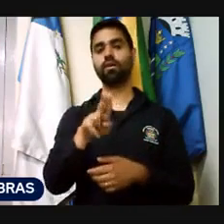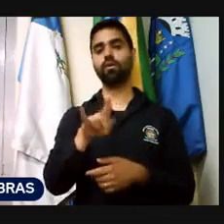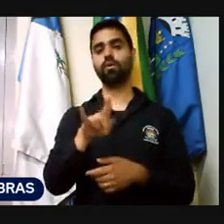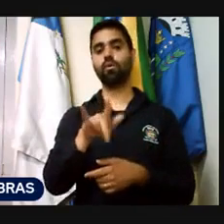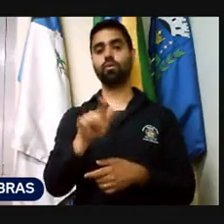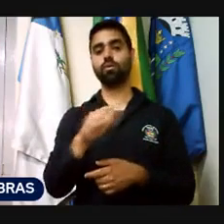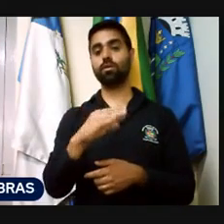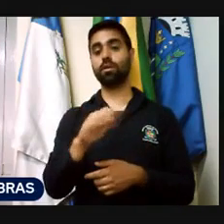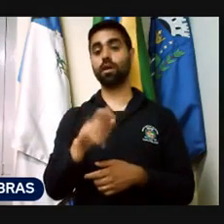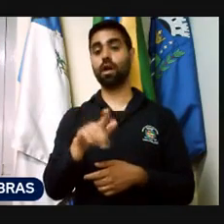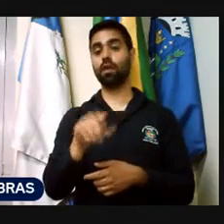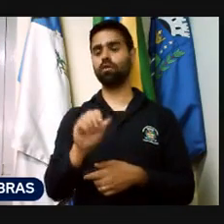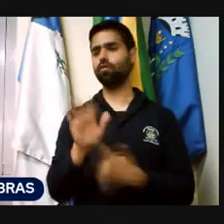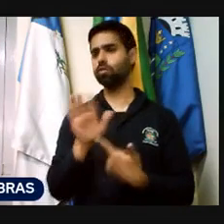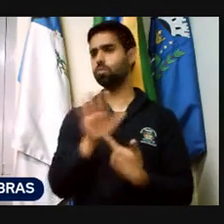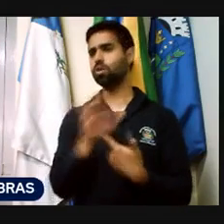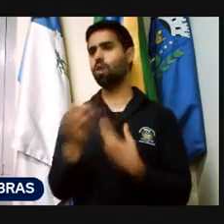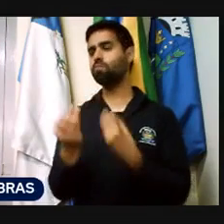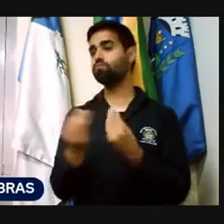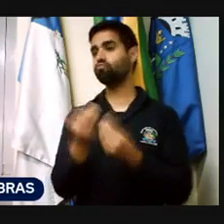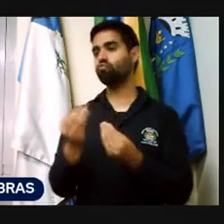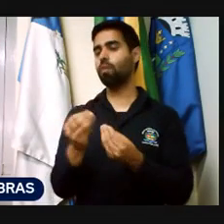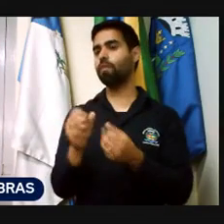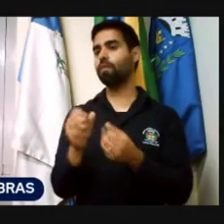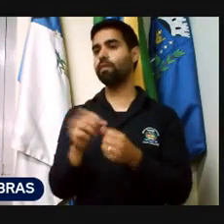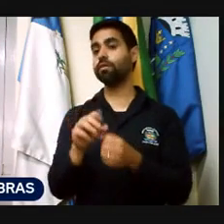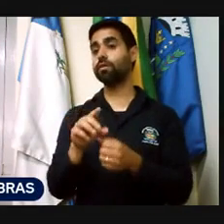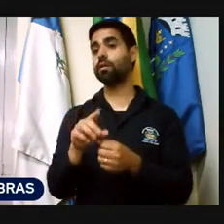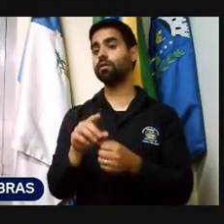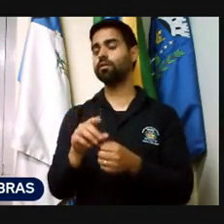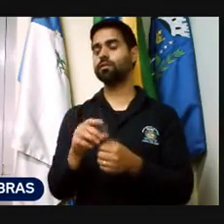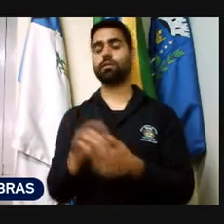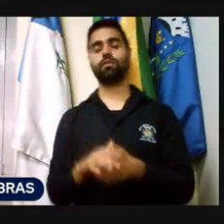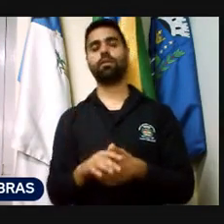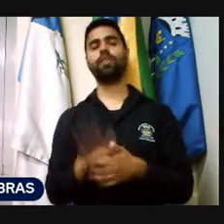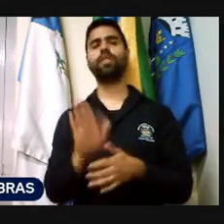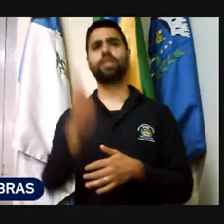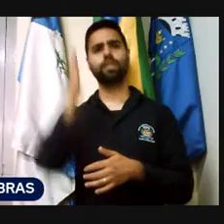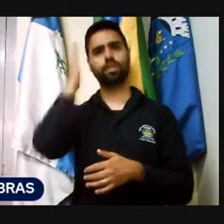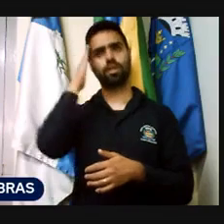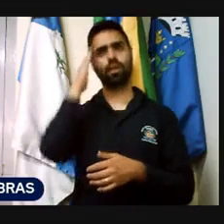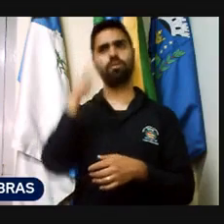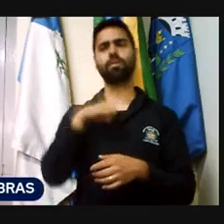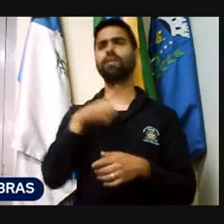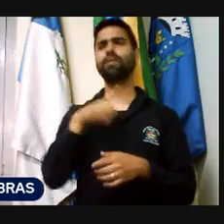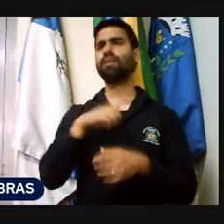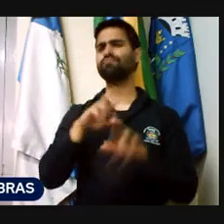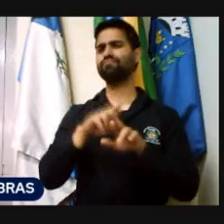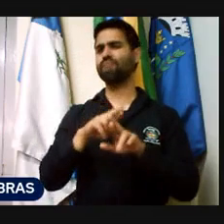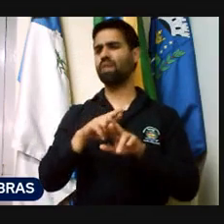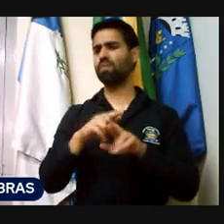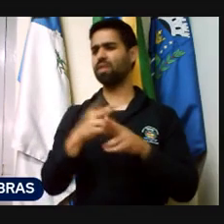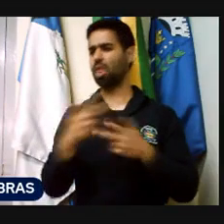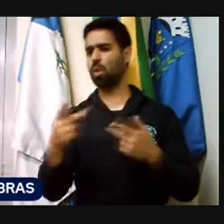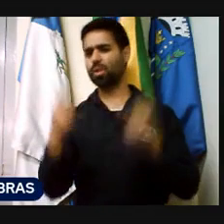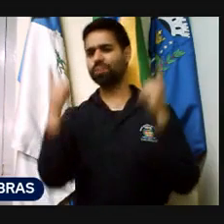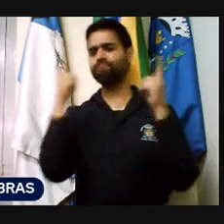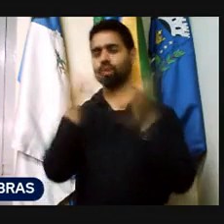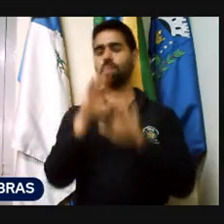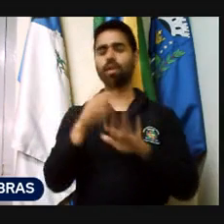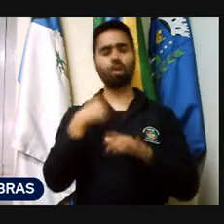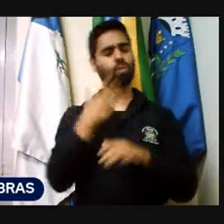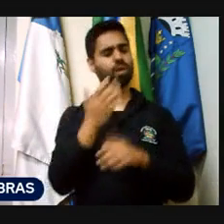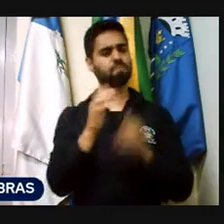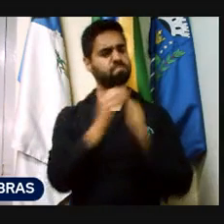nos apresentou como funciona a Defesa Civil de Valença. Nós sabemos que temos muitas dificuldades, mas eu quero